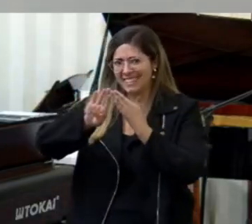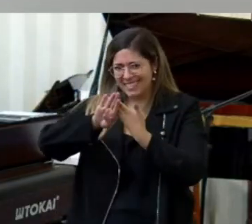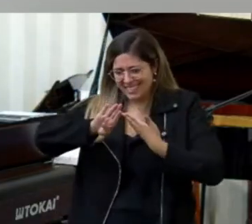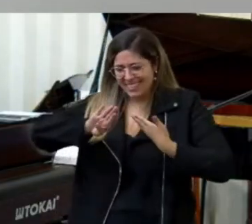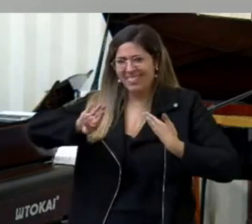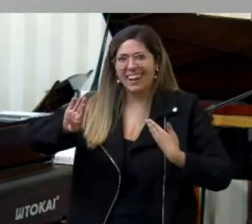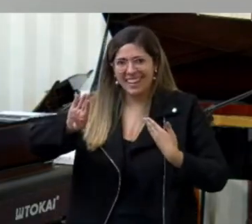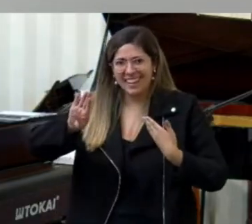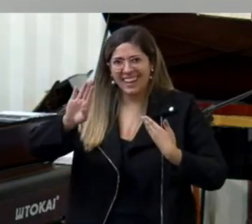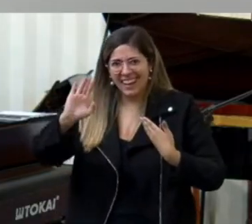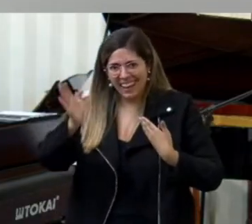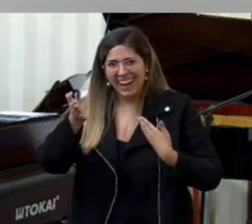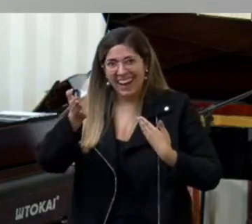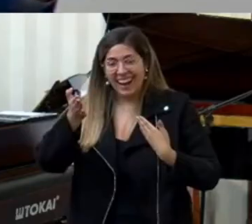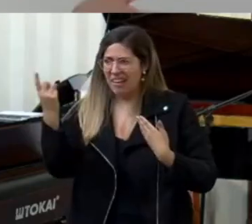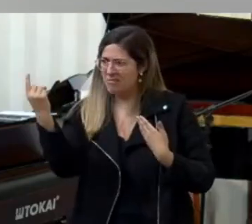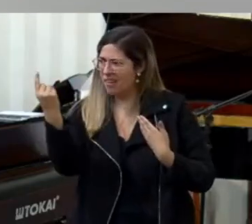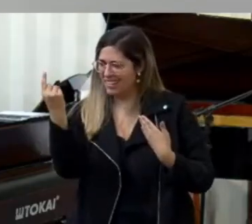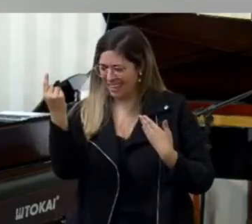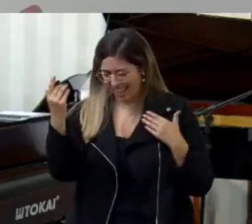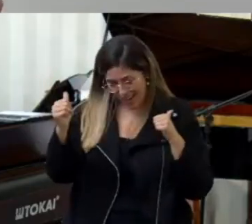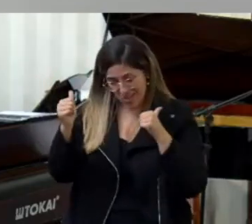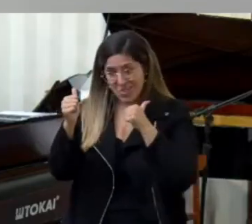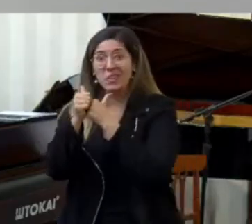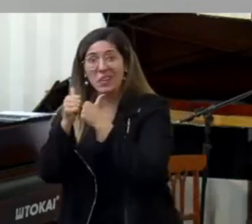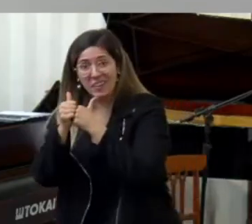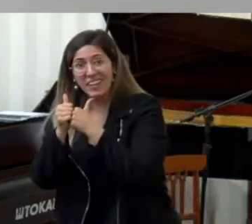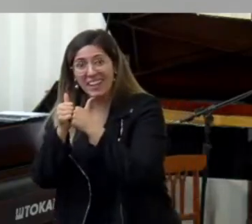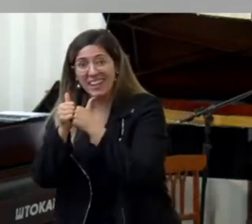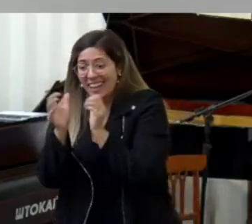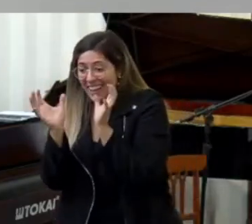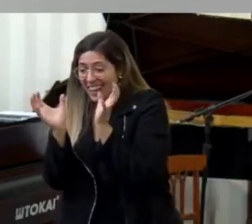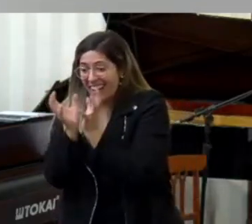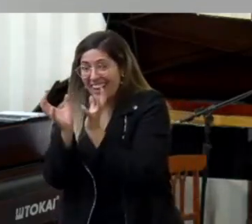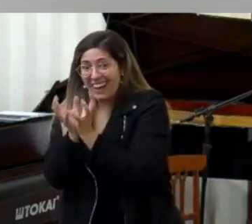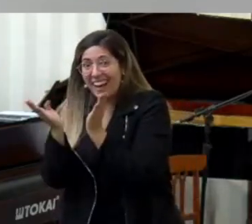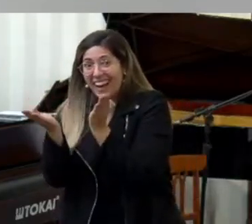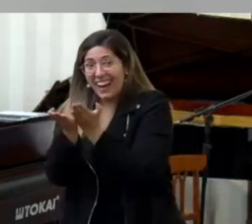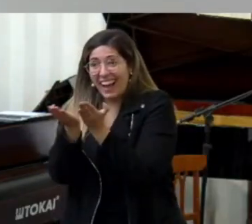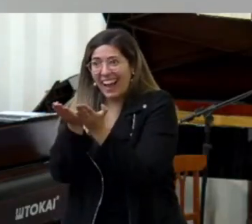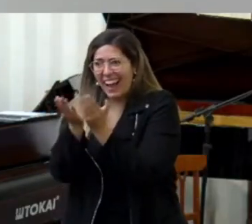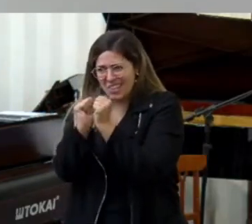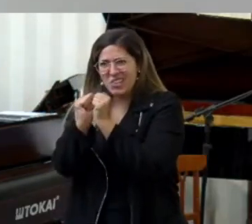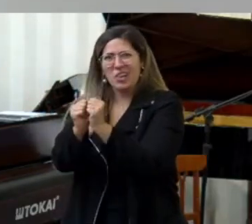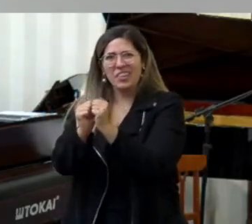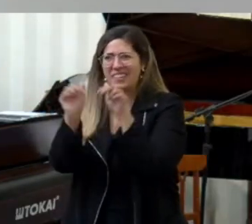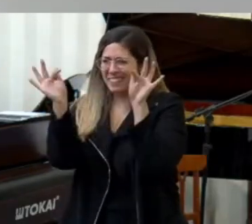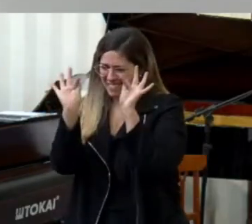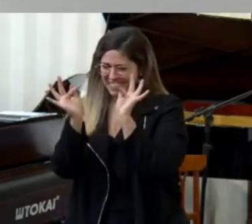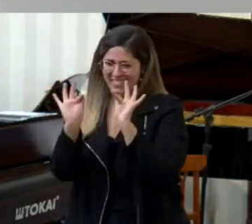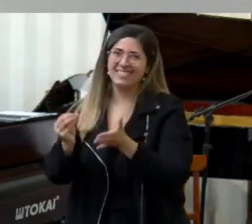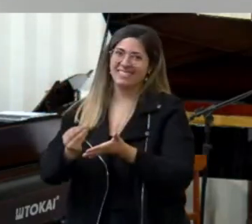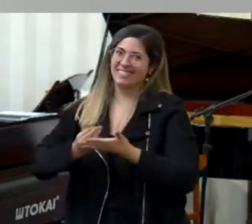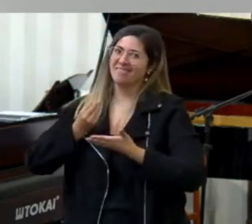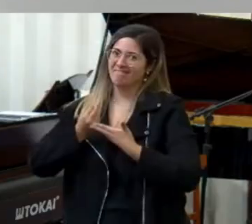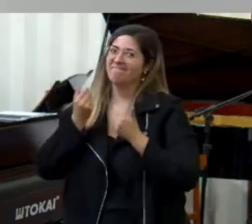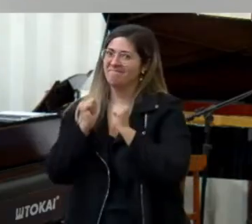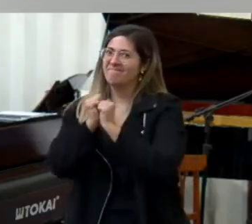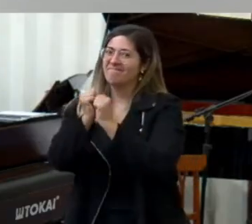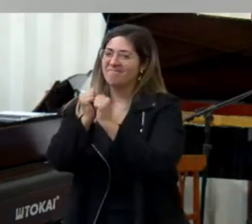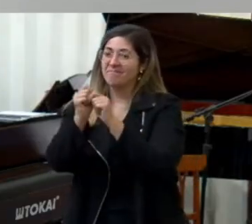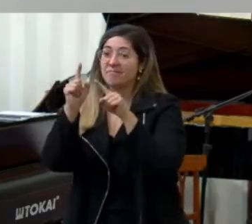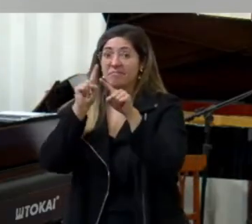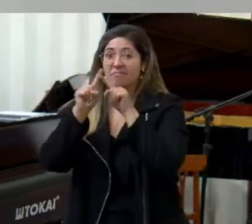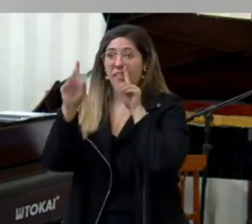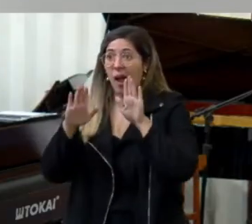sozinho, eles estão aqui, estão próximos de mim, eu estou vendo, eu sou muito contente de andar com eles. Mas